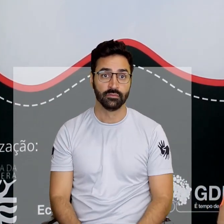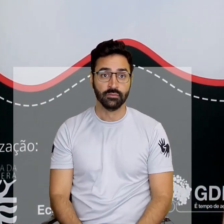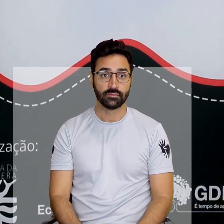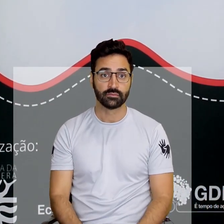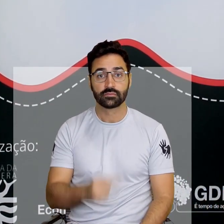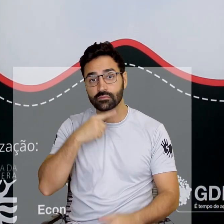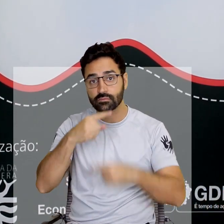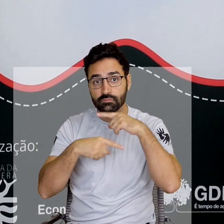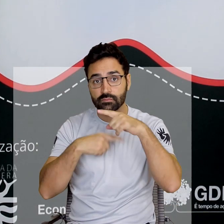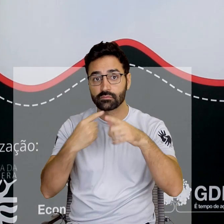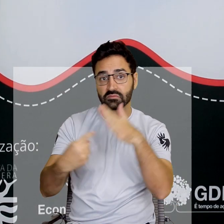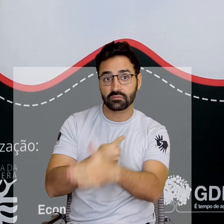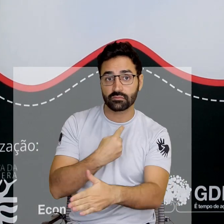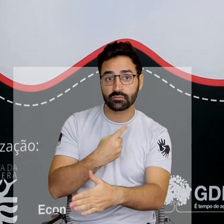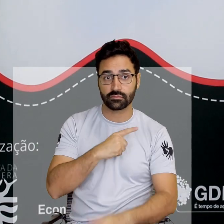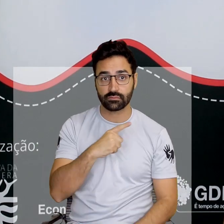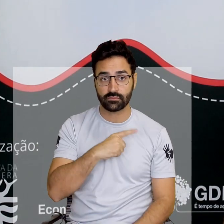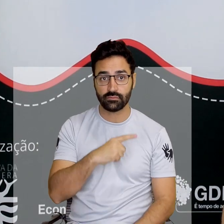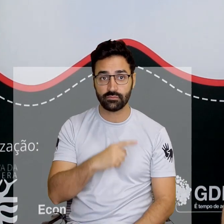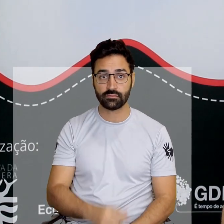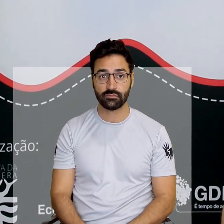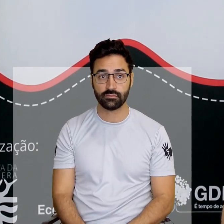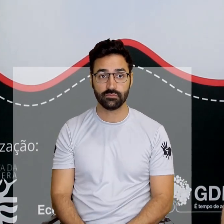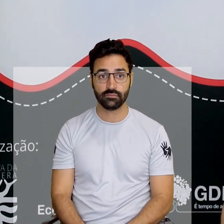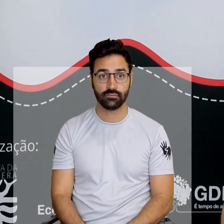Dúvidas, perguntas?